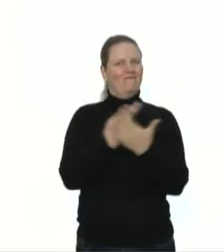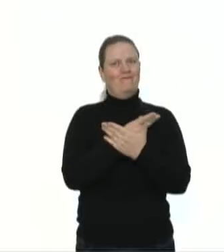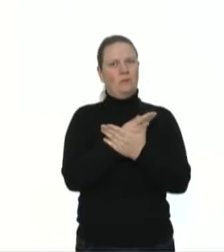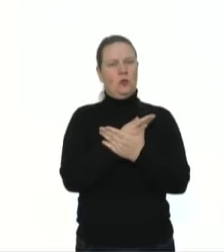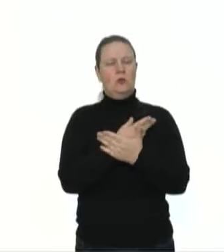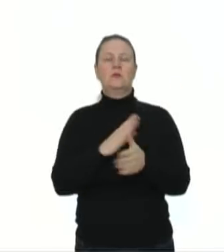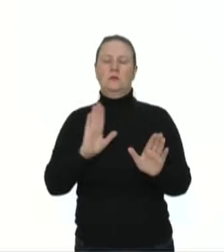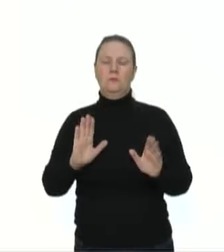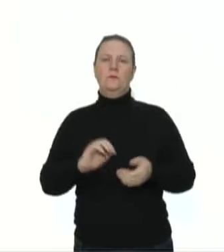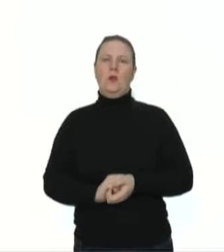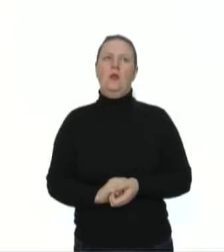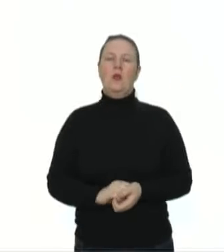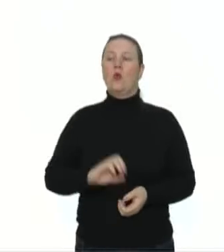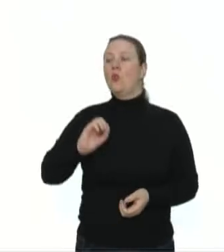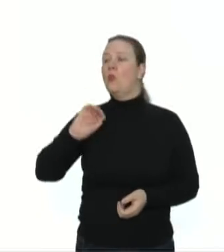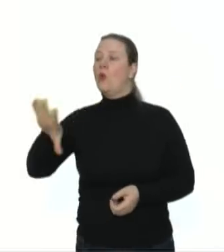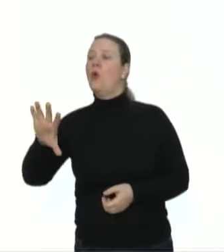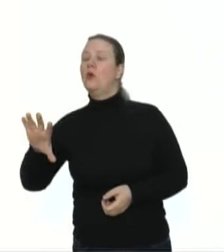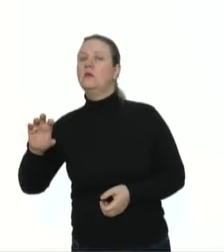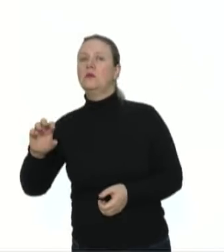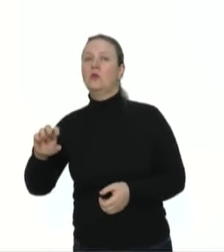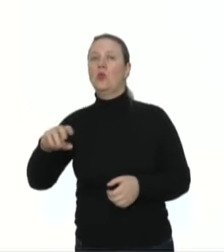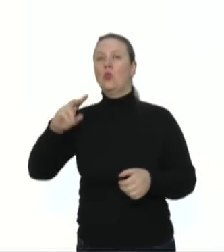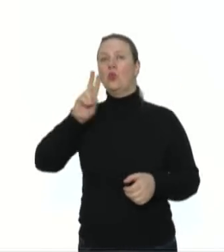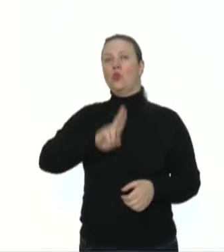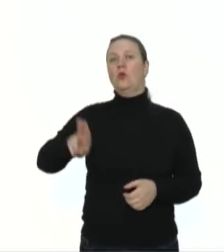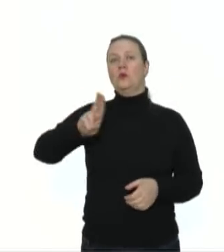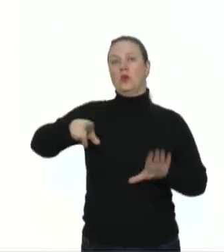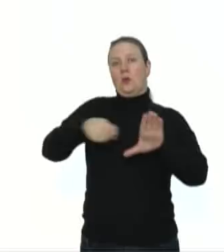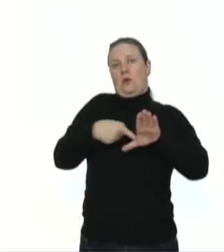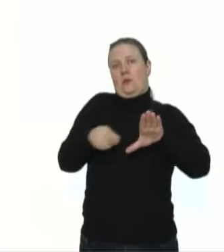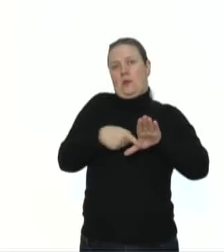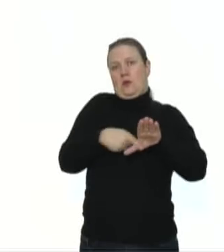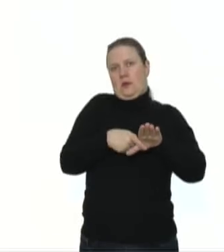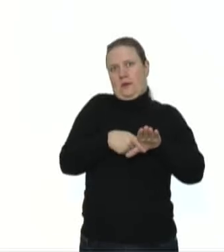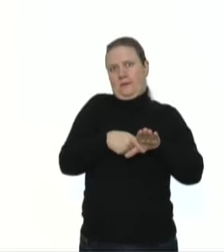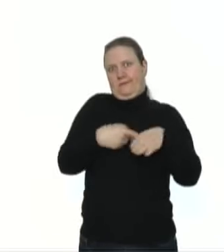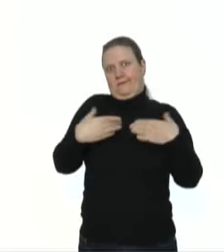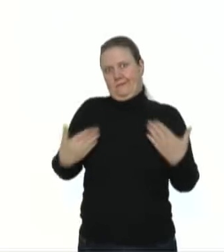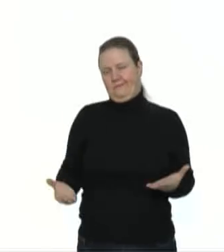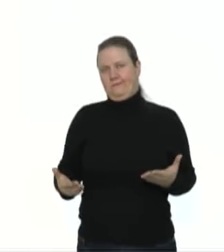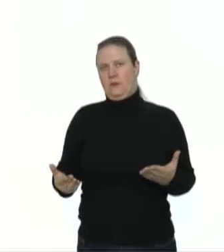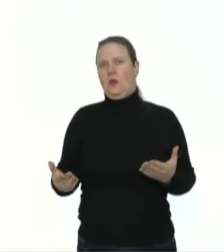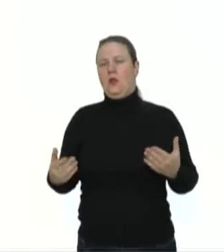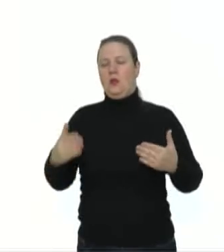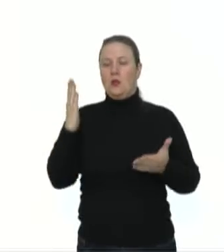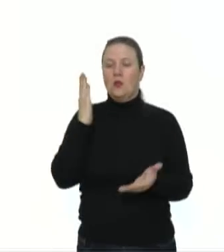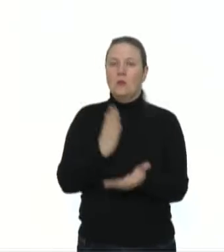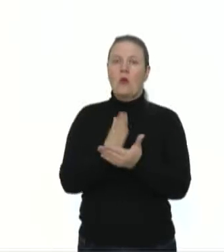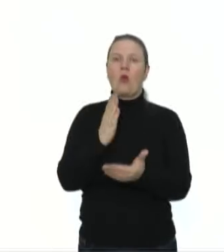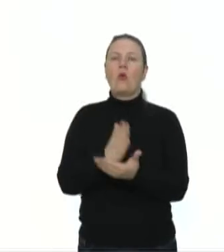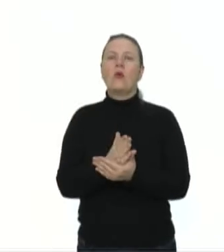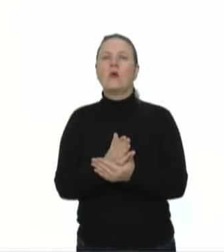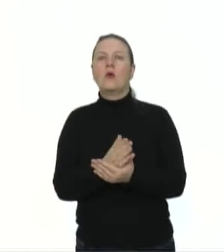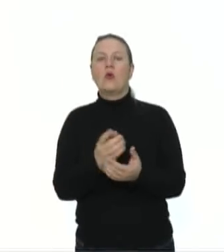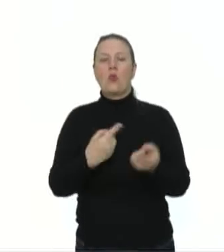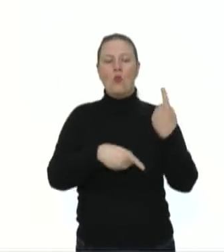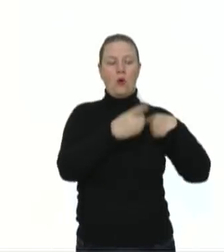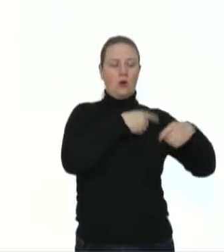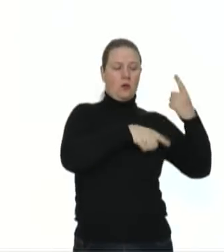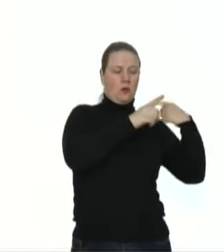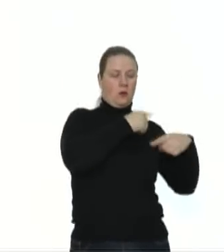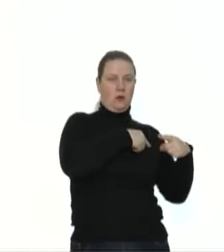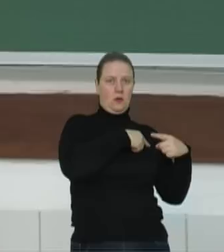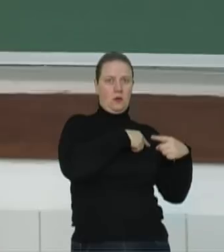ou arremessar. Usar o pé para conduzir a bola. E, estando na meia quadra de ataque, retornar a bola